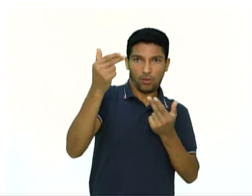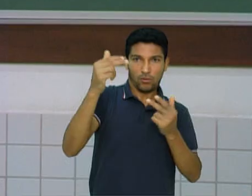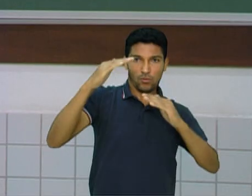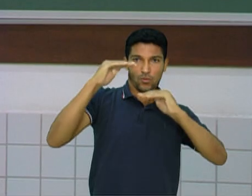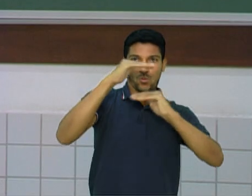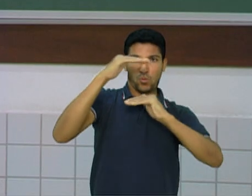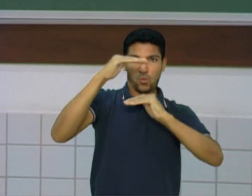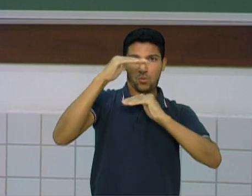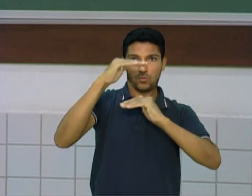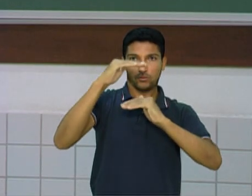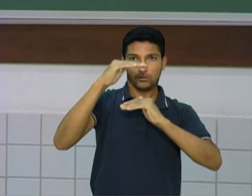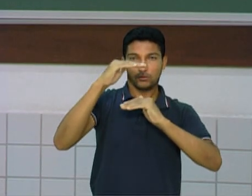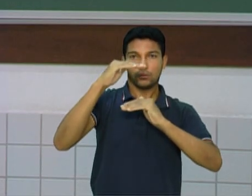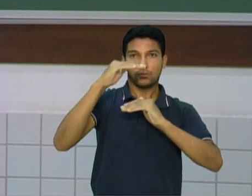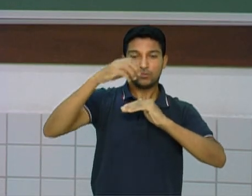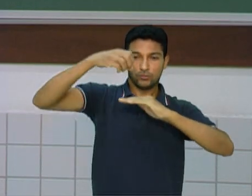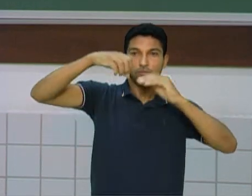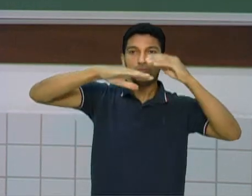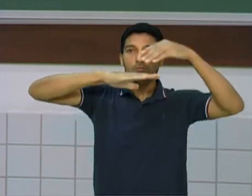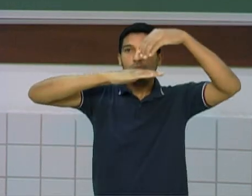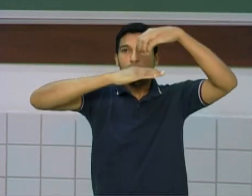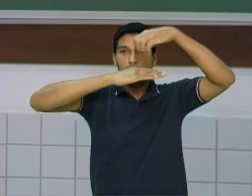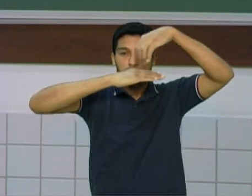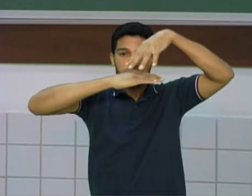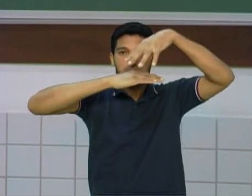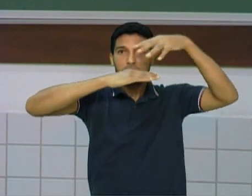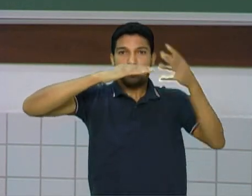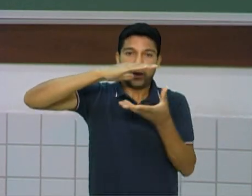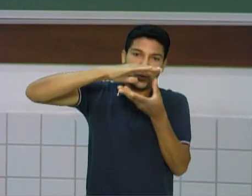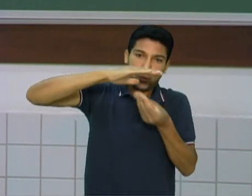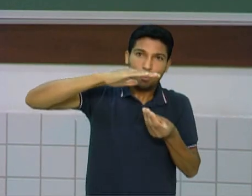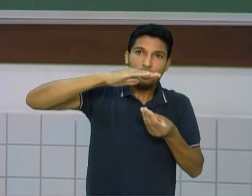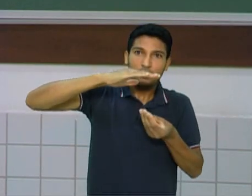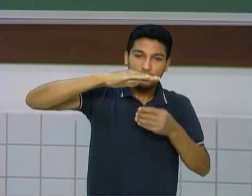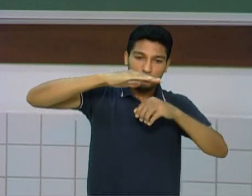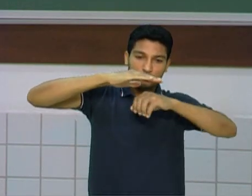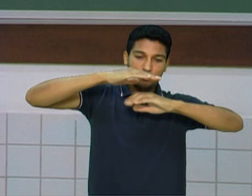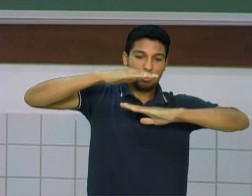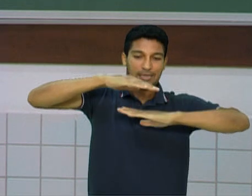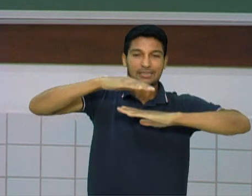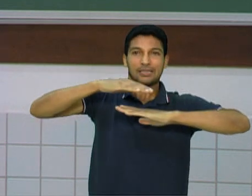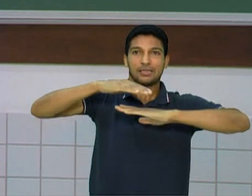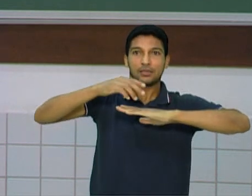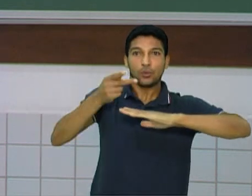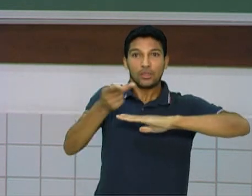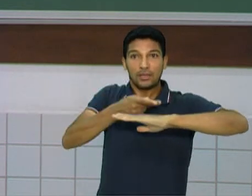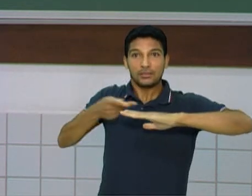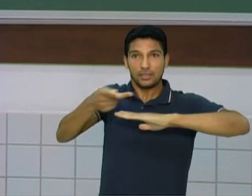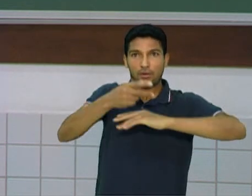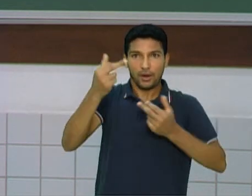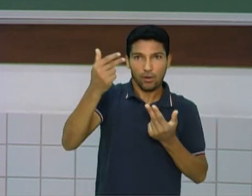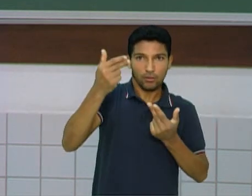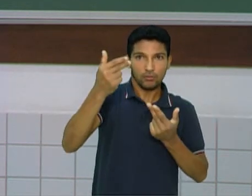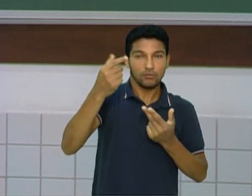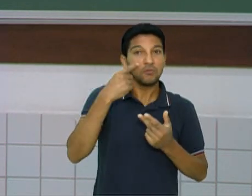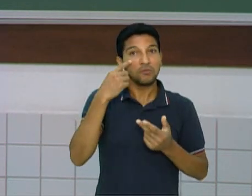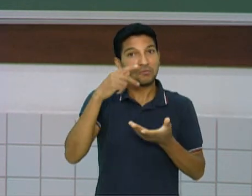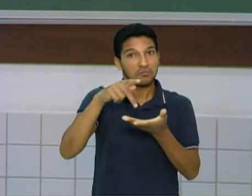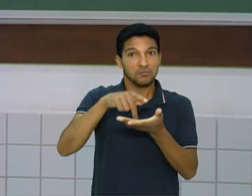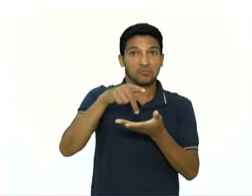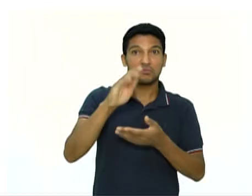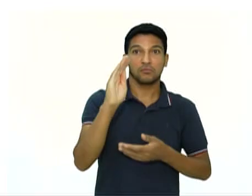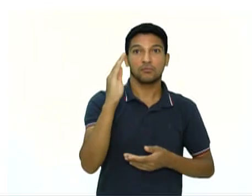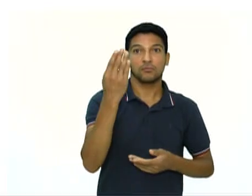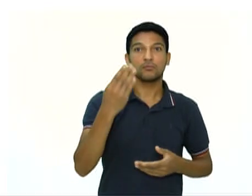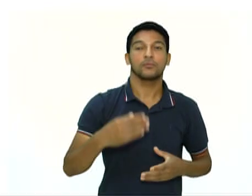vou pedir para que você pense um pouquinho, abra a sua imaginação, pense bastante, né, e verifique se é verdadeiro ou falso,